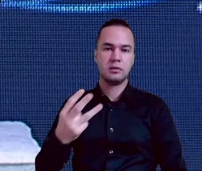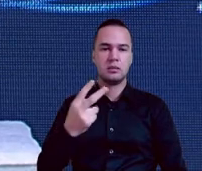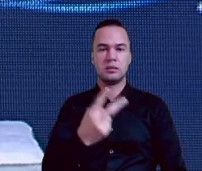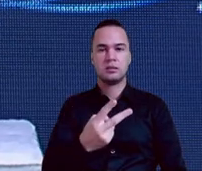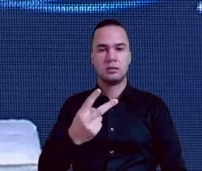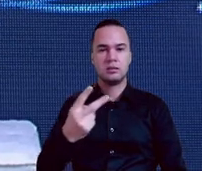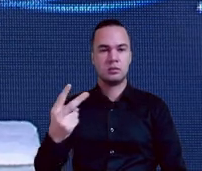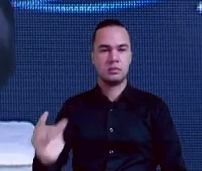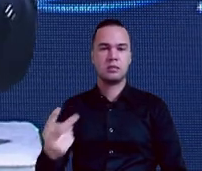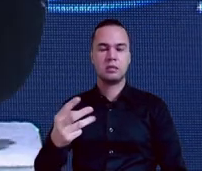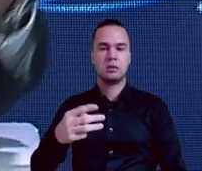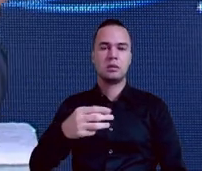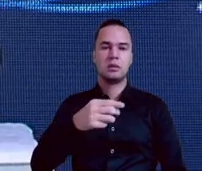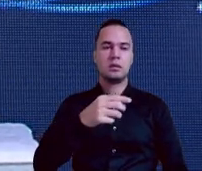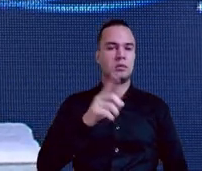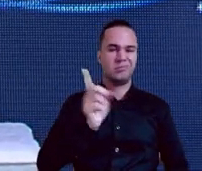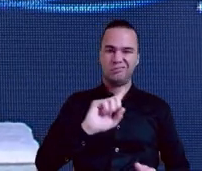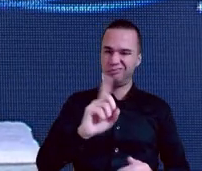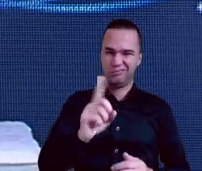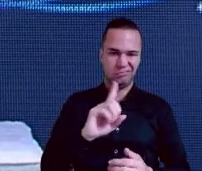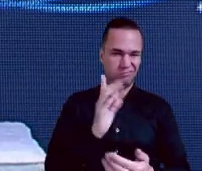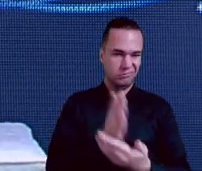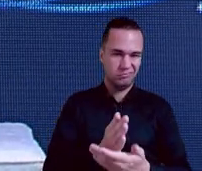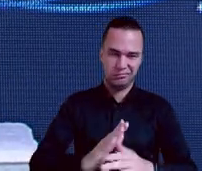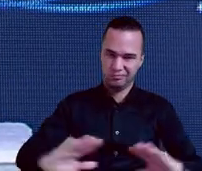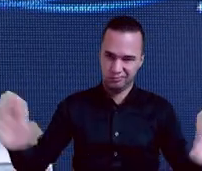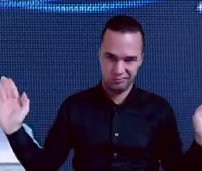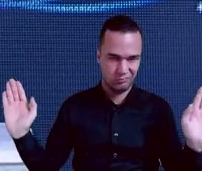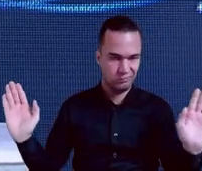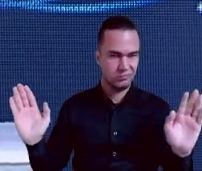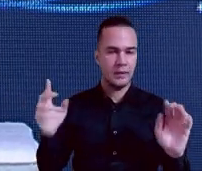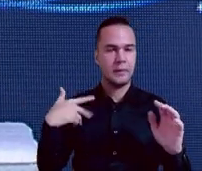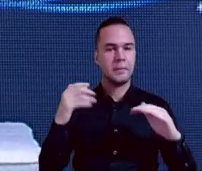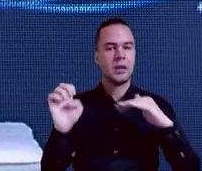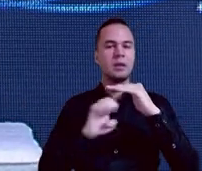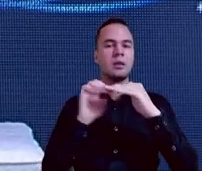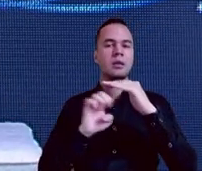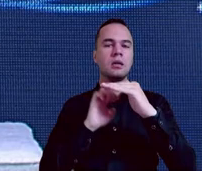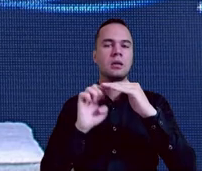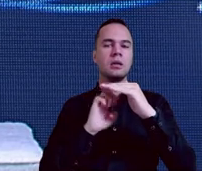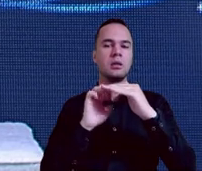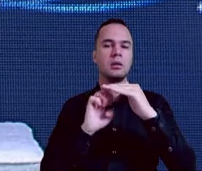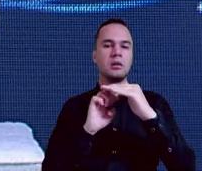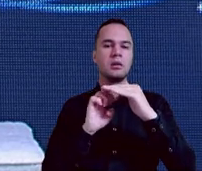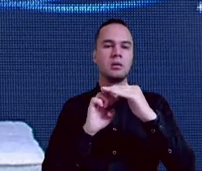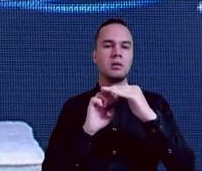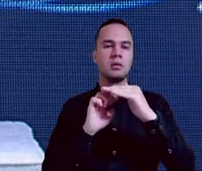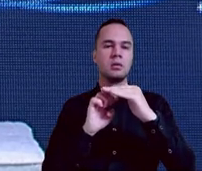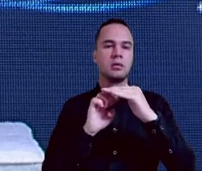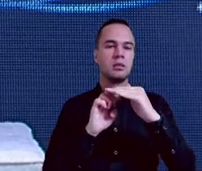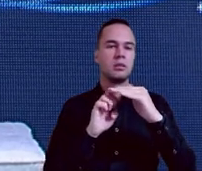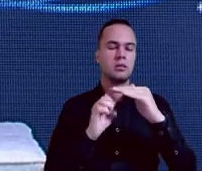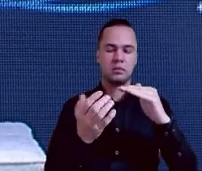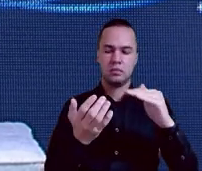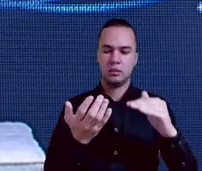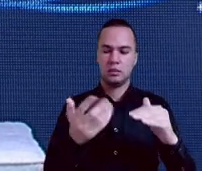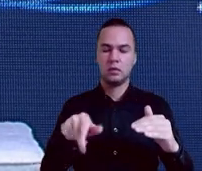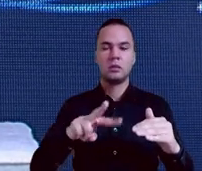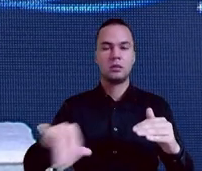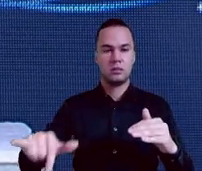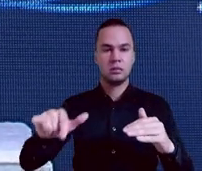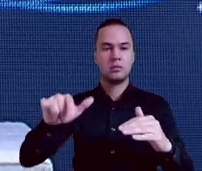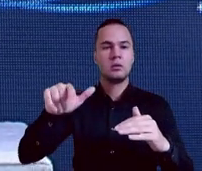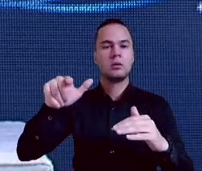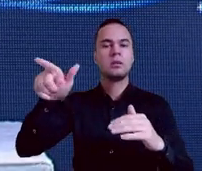no primeiro do segundo 2 não é mas é assim como é que a minha empresa virou uma empresa que ela vai eventualmente queimar mas